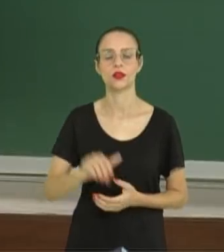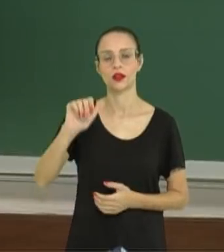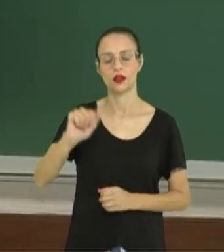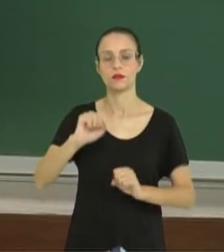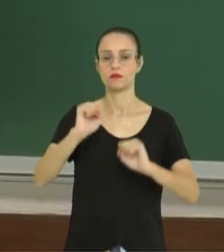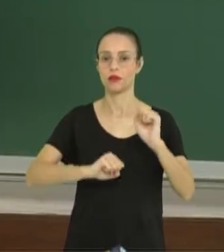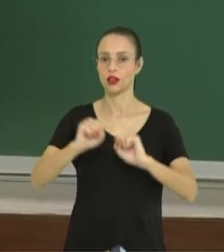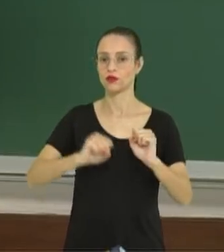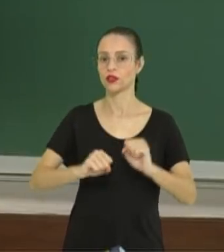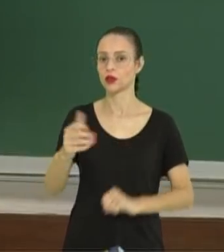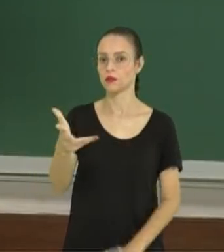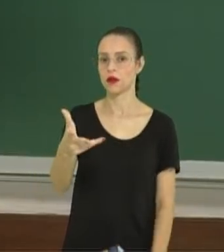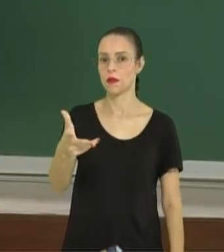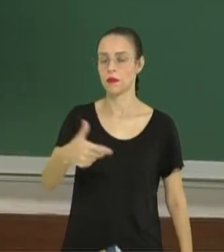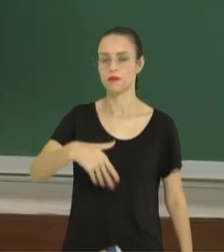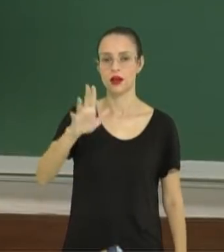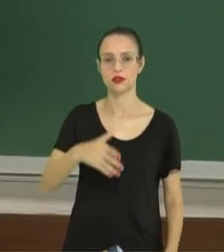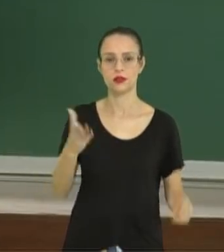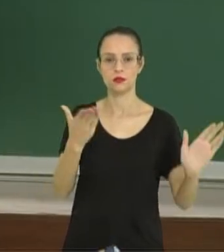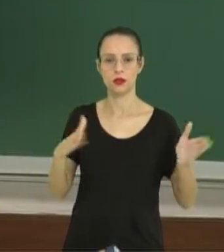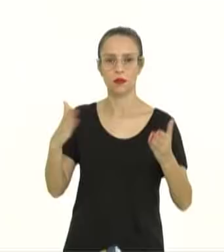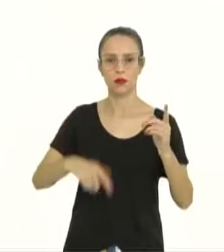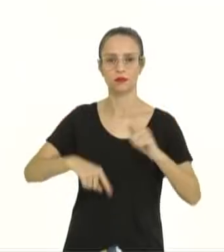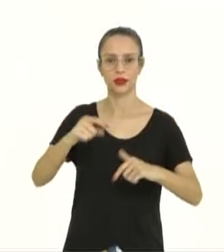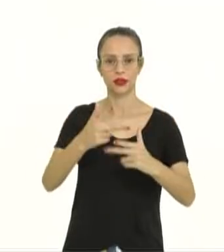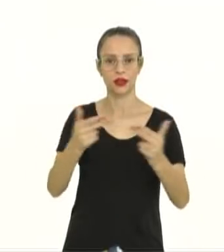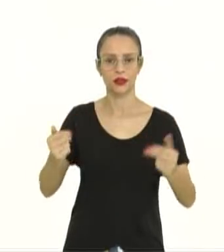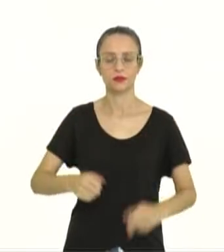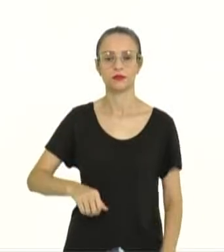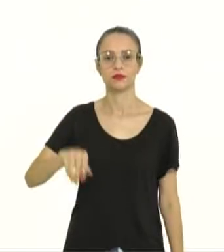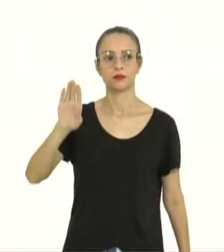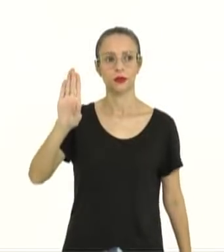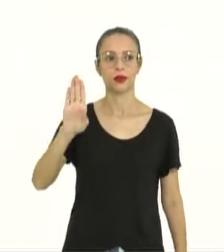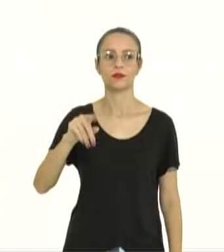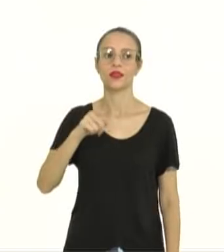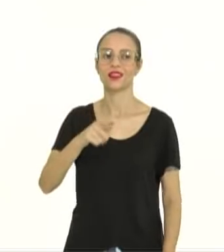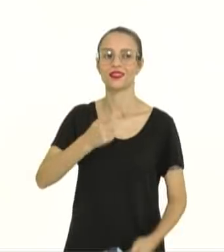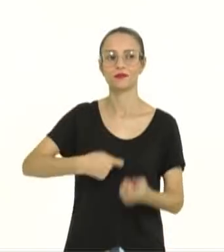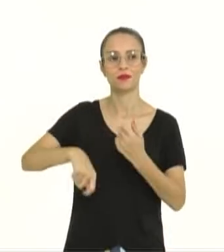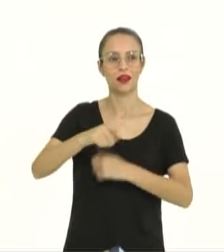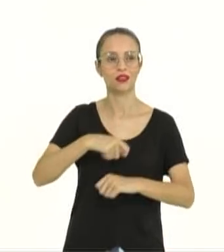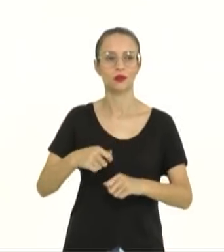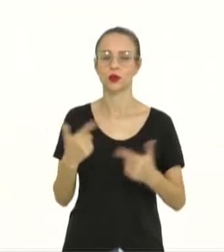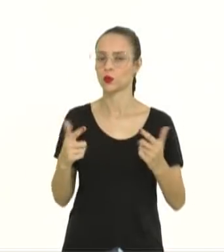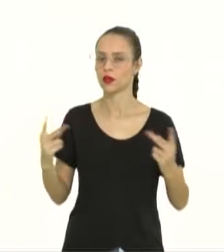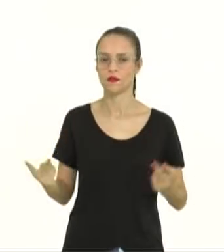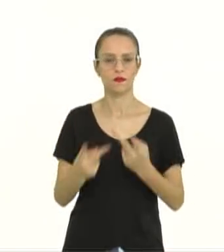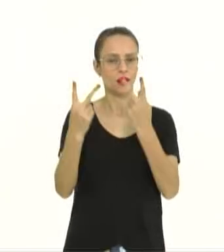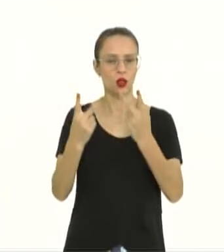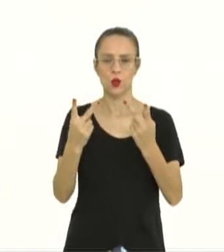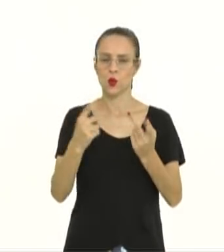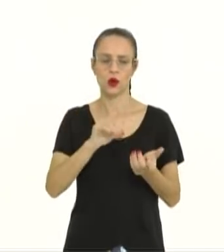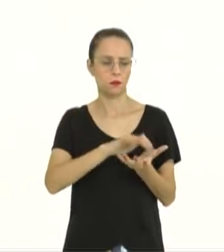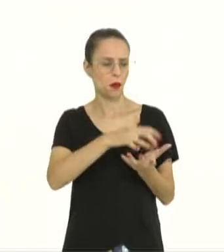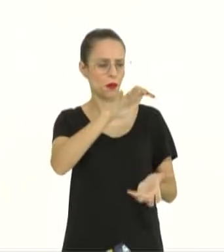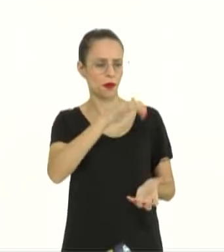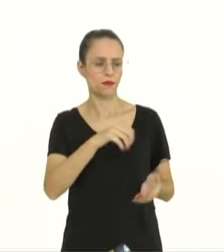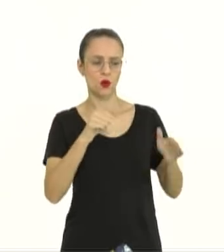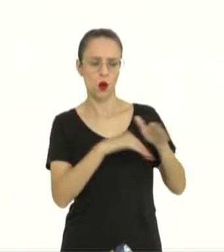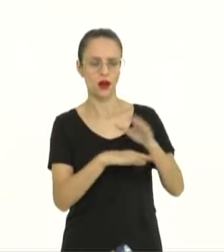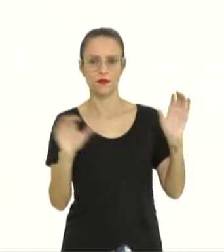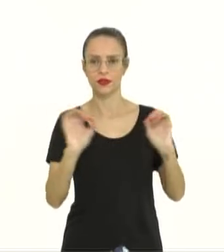A, a manufatura acelerou a produção de mercadorias. No mercantilismo, não se dava valor à acumulação de metais preciosos. Letra